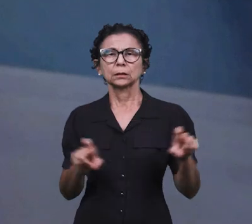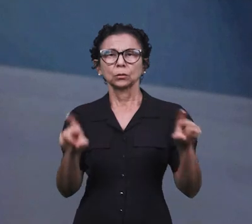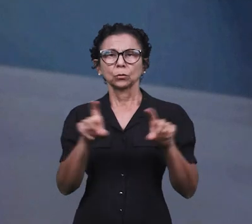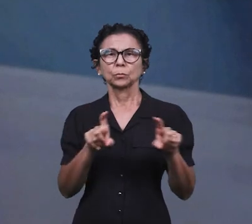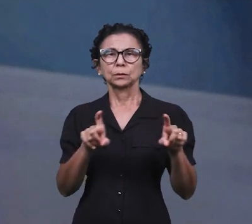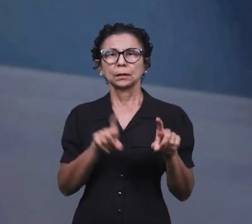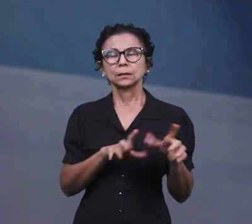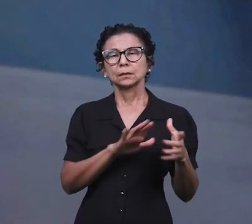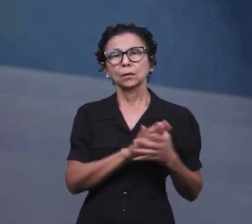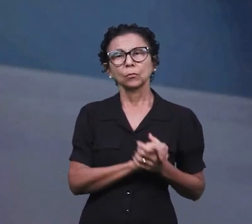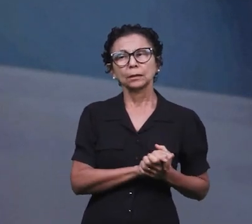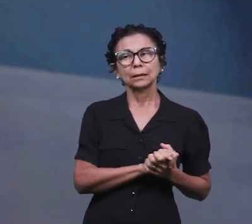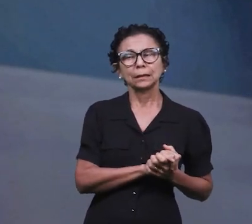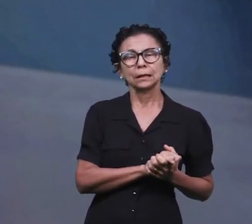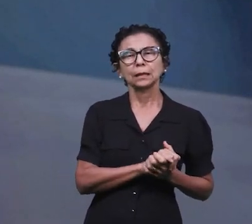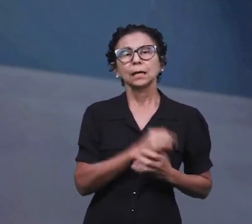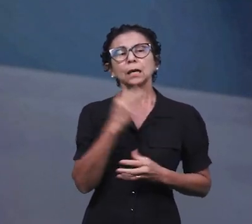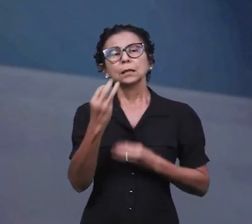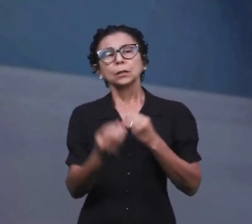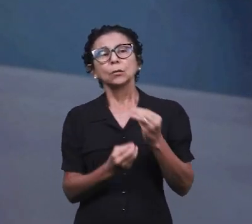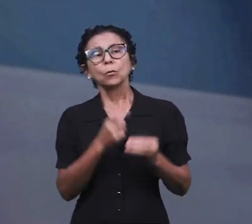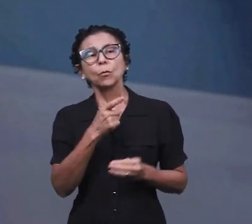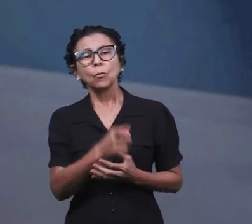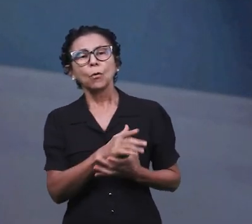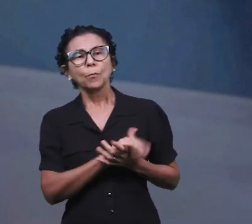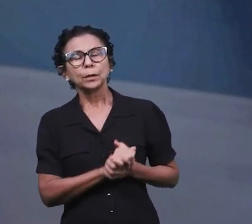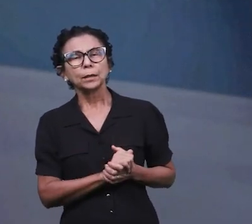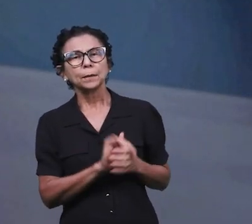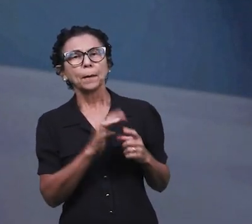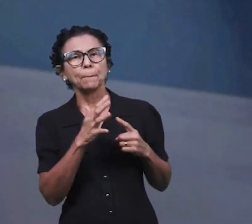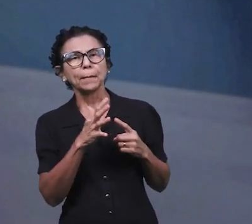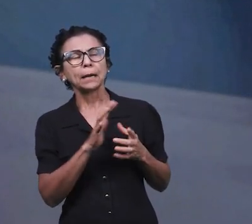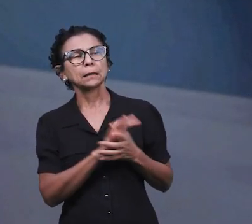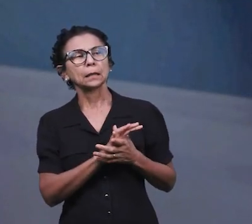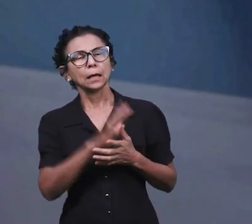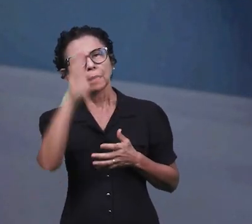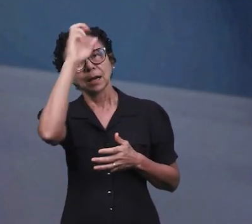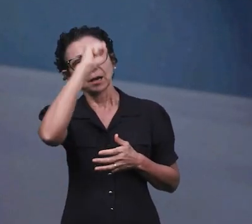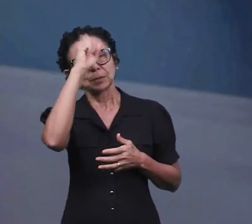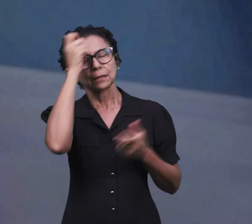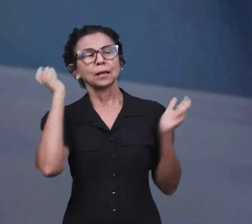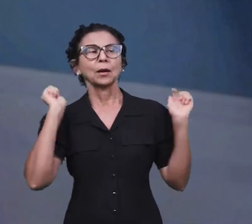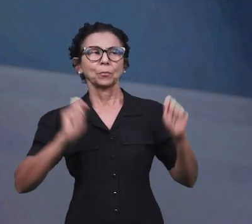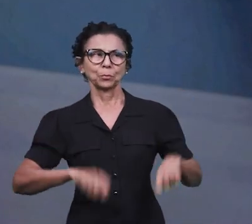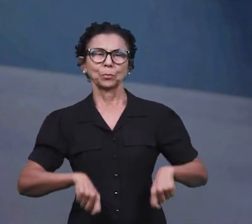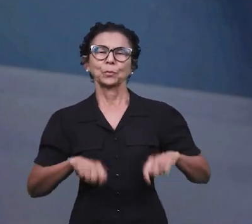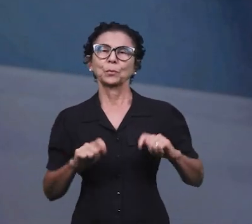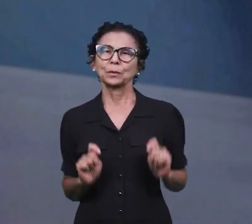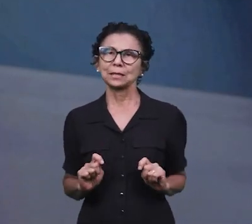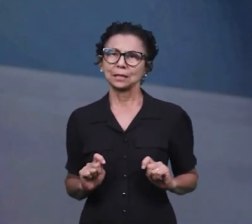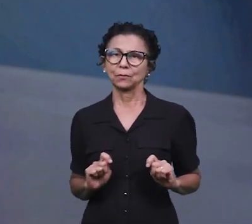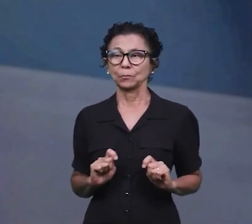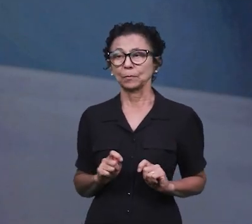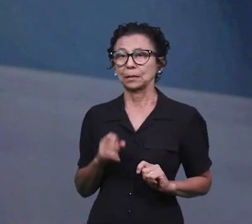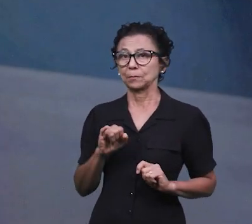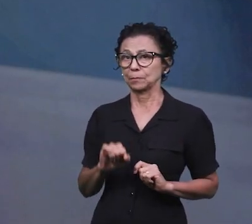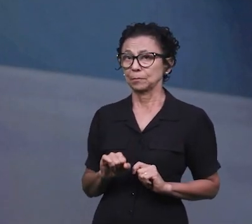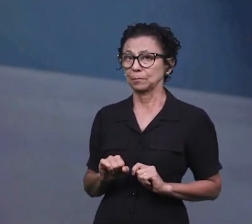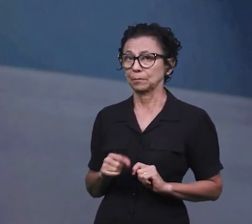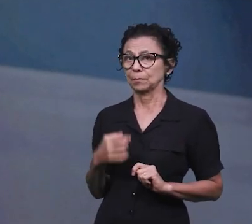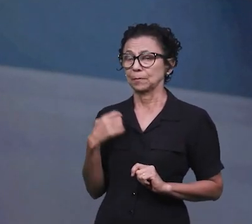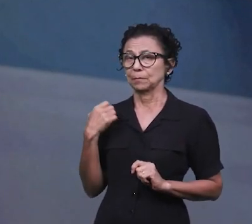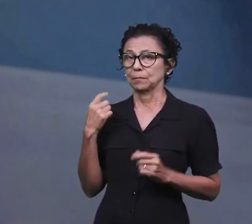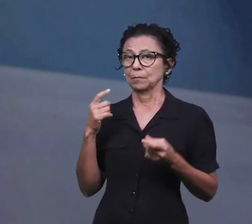que é a aprendizagem de máquina. Então, é possível fazer a máquina aprender, mas a máquina aprende com aquilo que o ser humano produz,